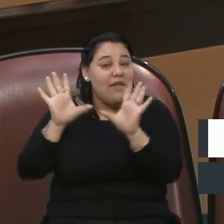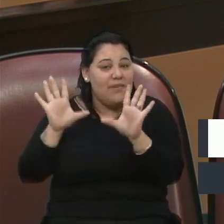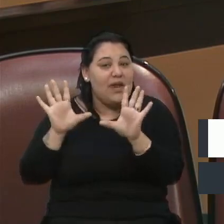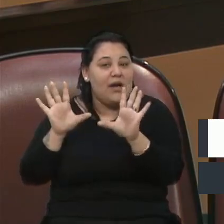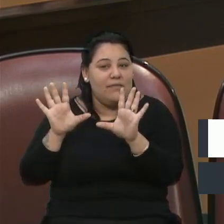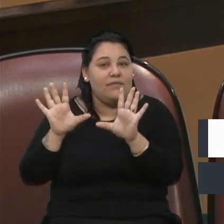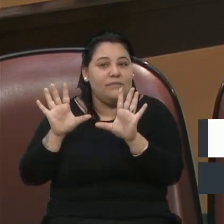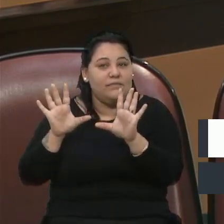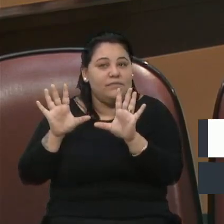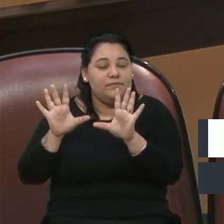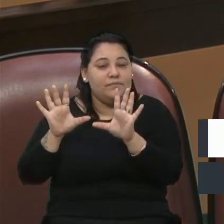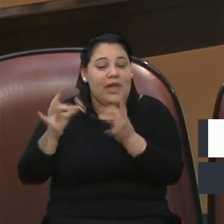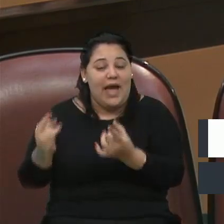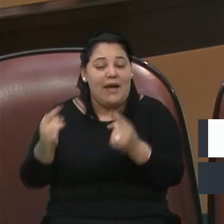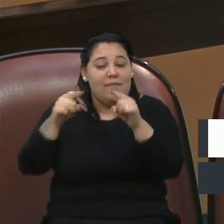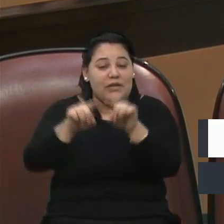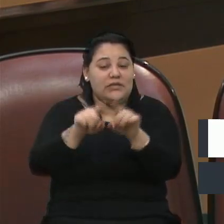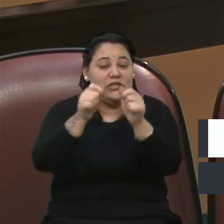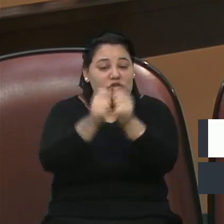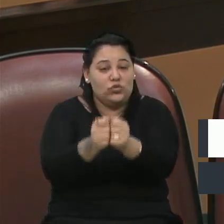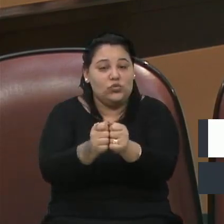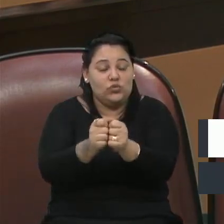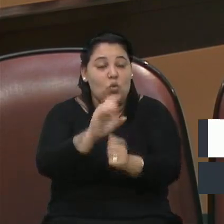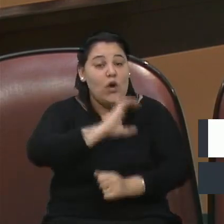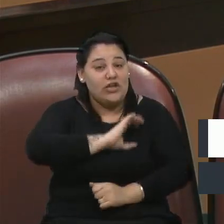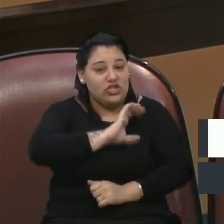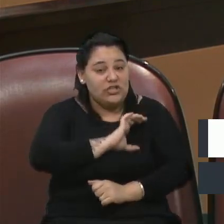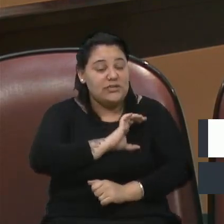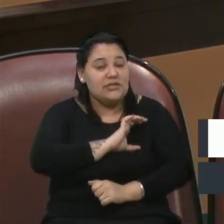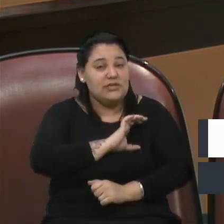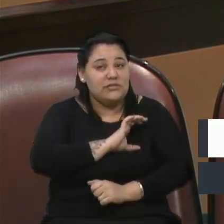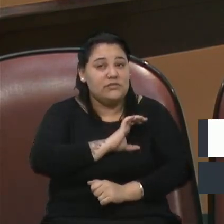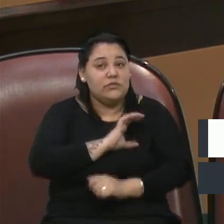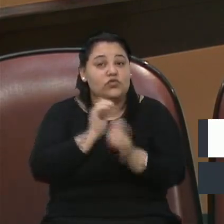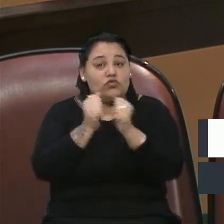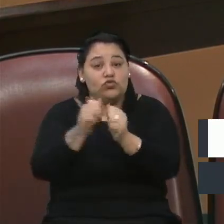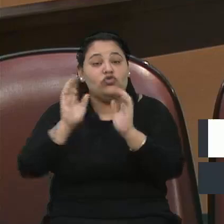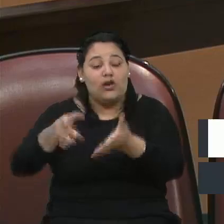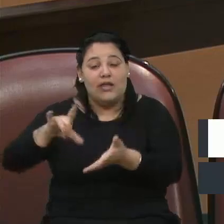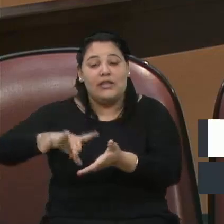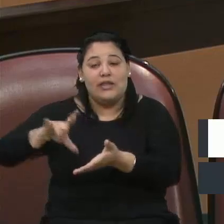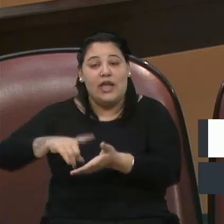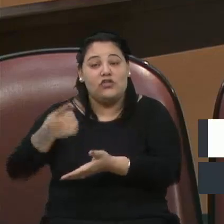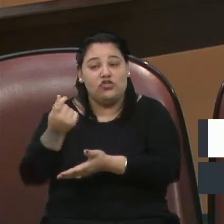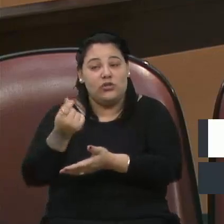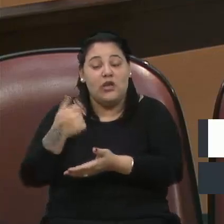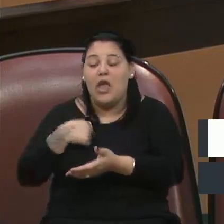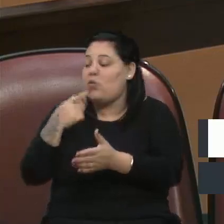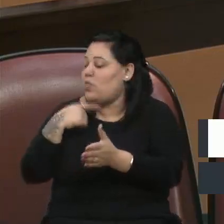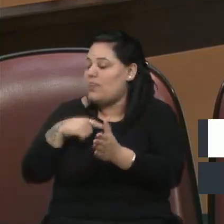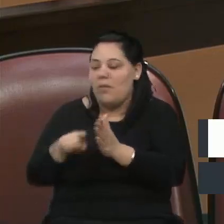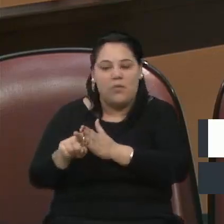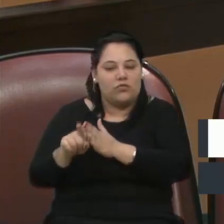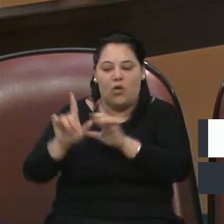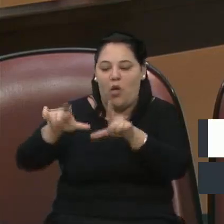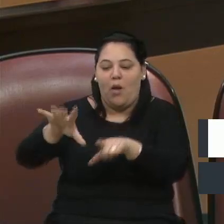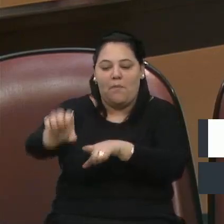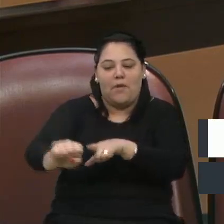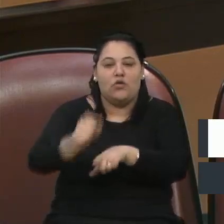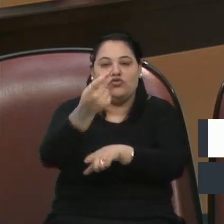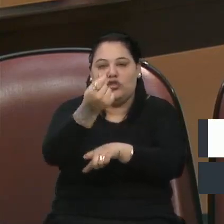parte, parceria com o Caxias, já tem recurso, não perguntei de onde para construir os